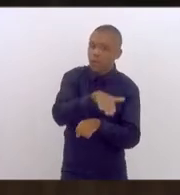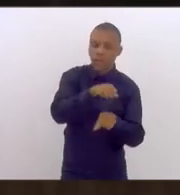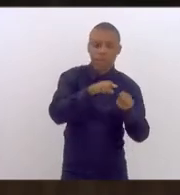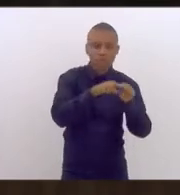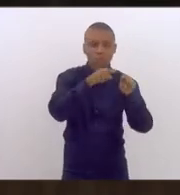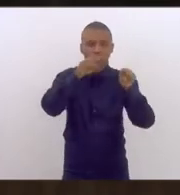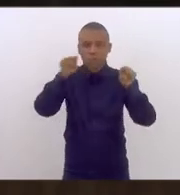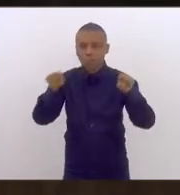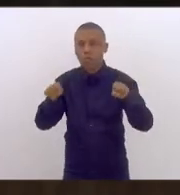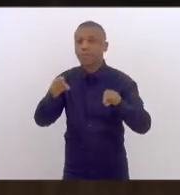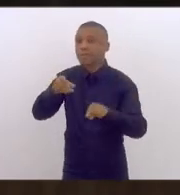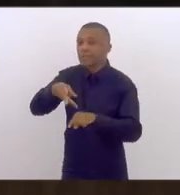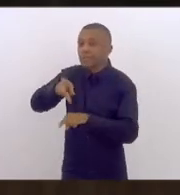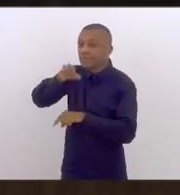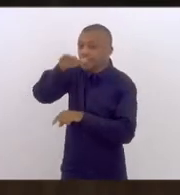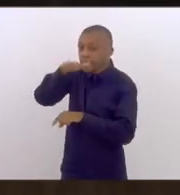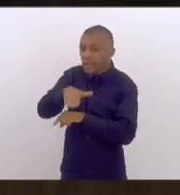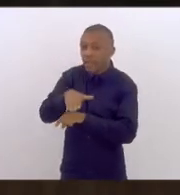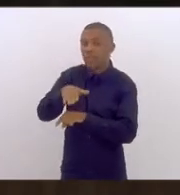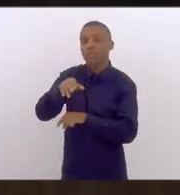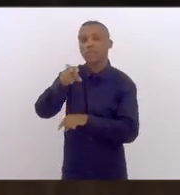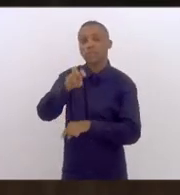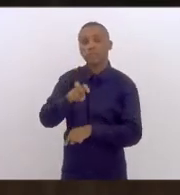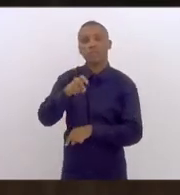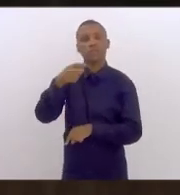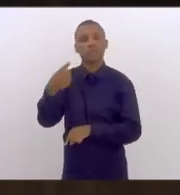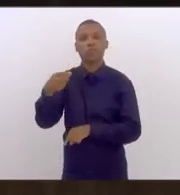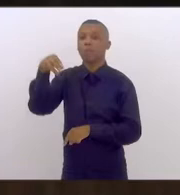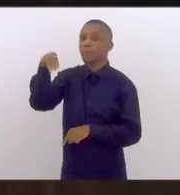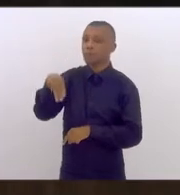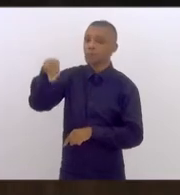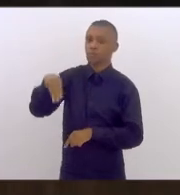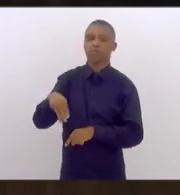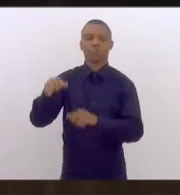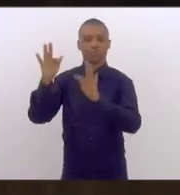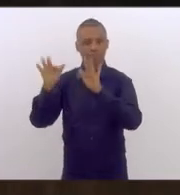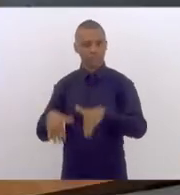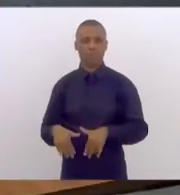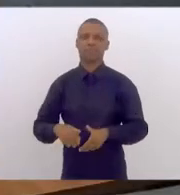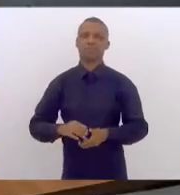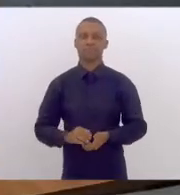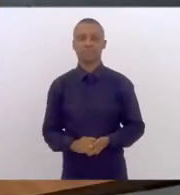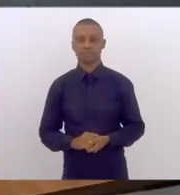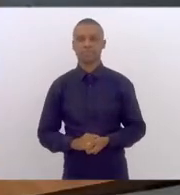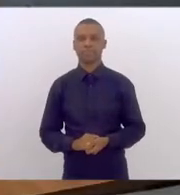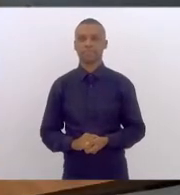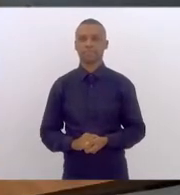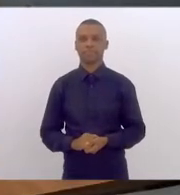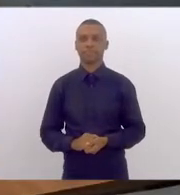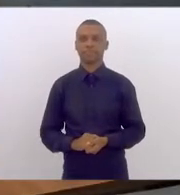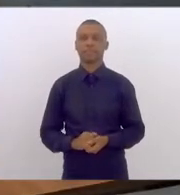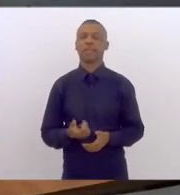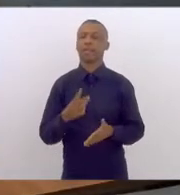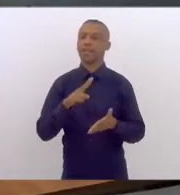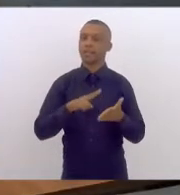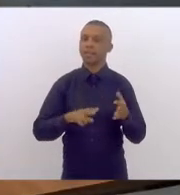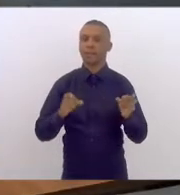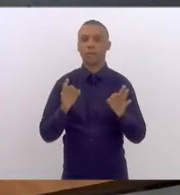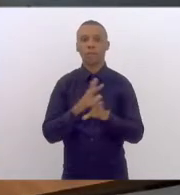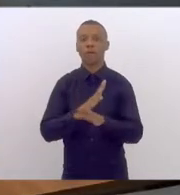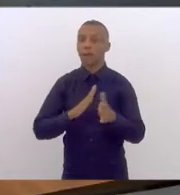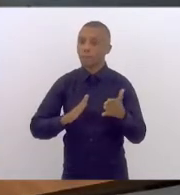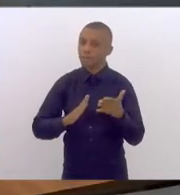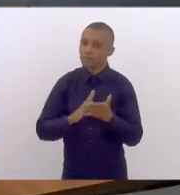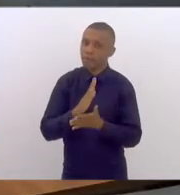encerrou-se às 15 horas e 51 minutos lida e aprovada